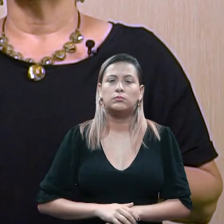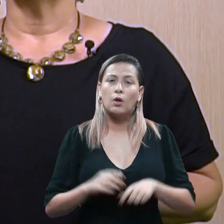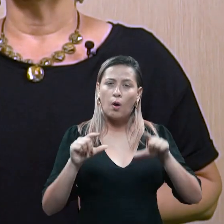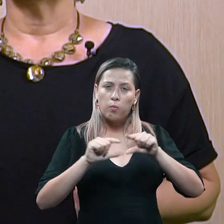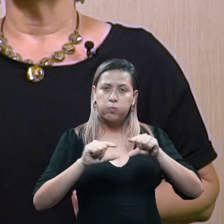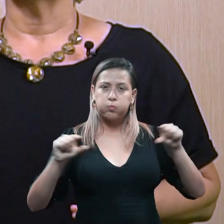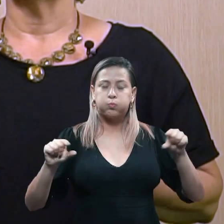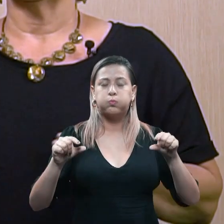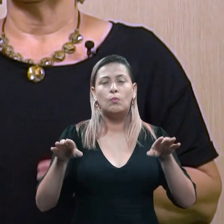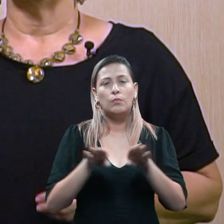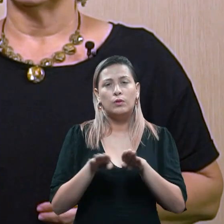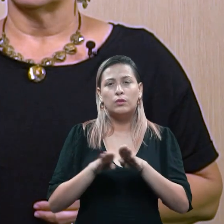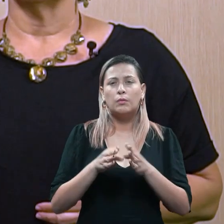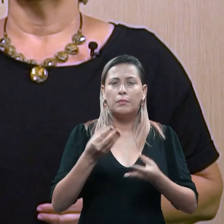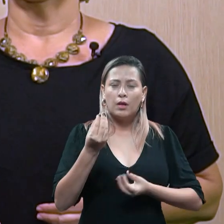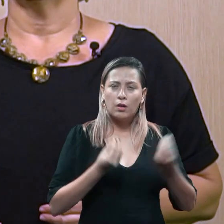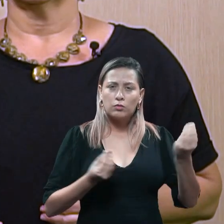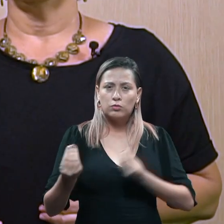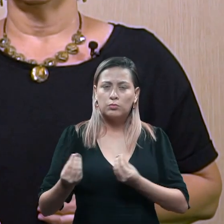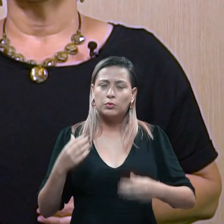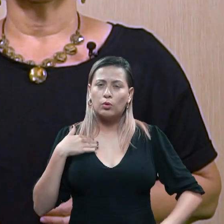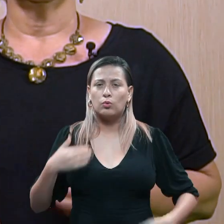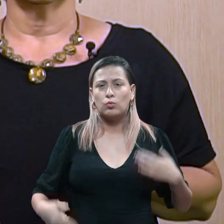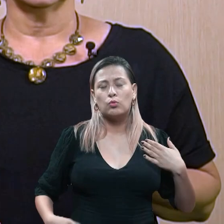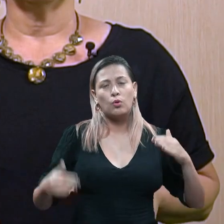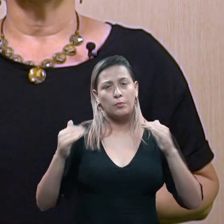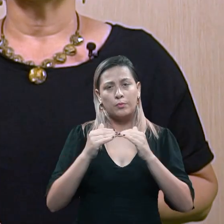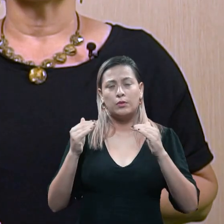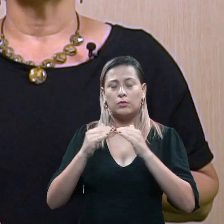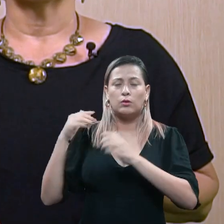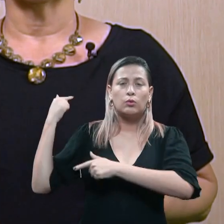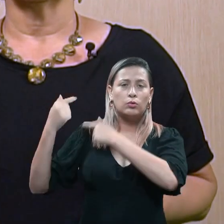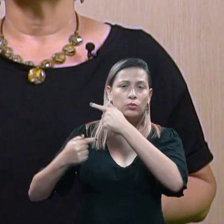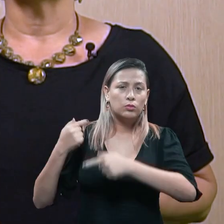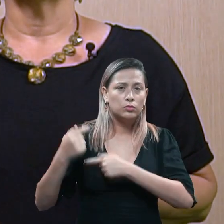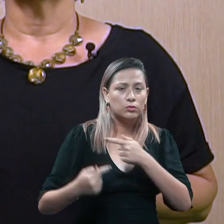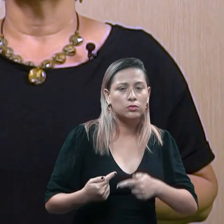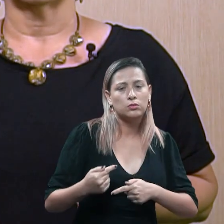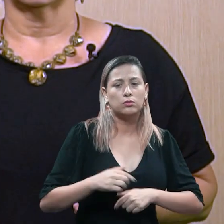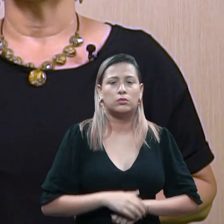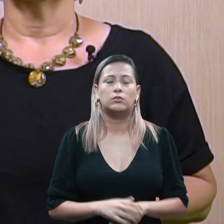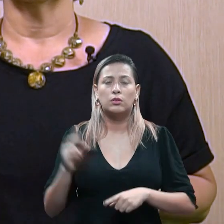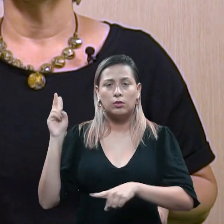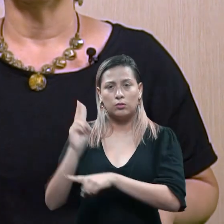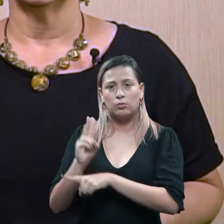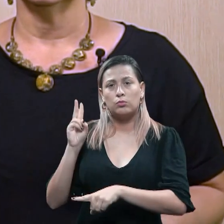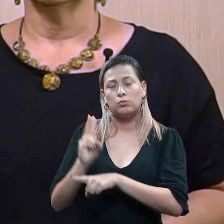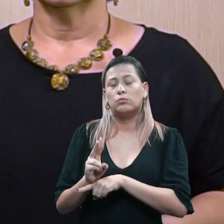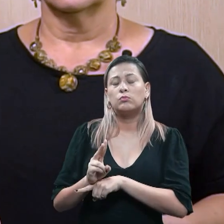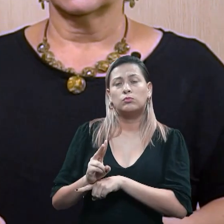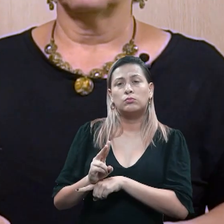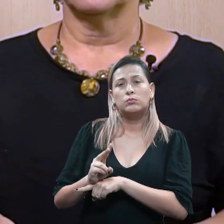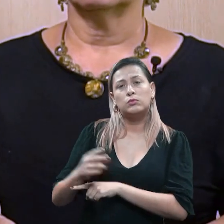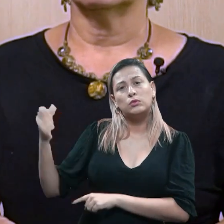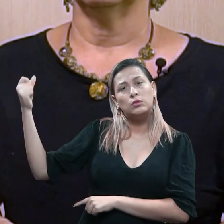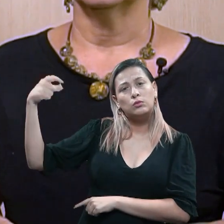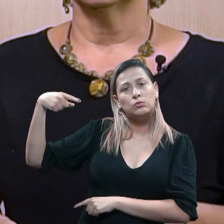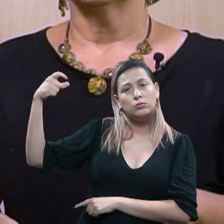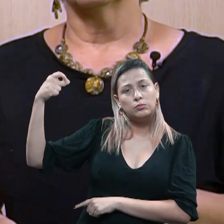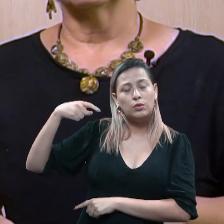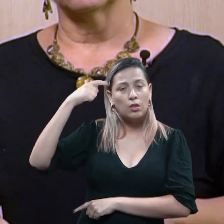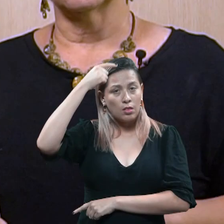de distribuição são determinados geneticamente e têm a função de proteção contra os raios UV na